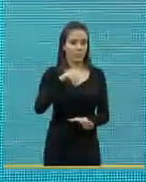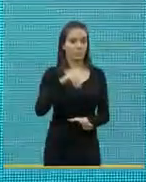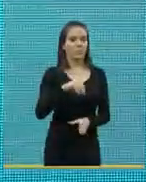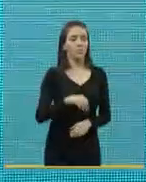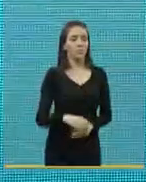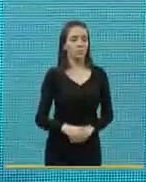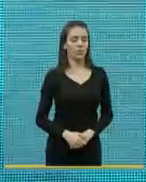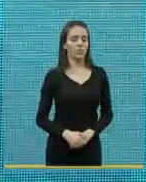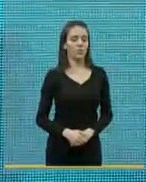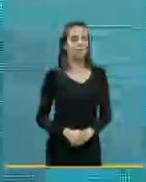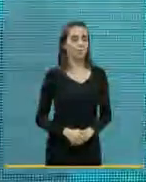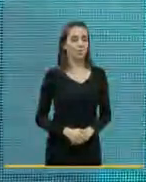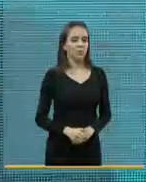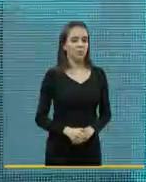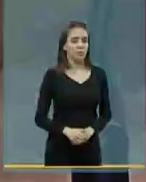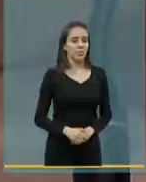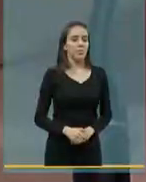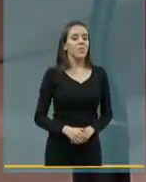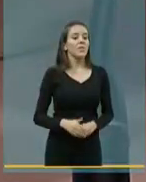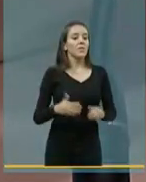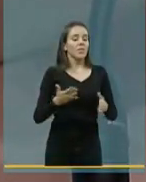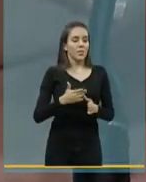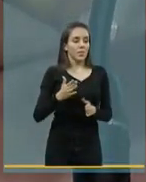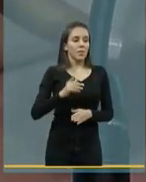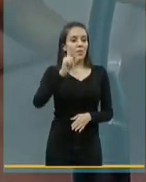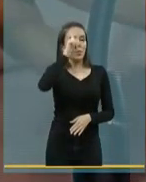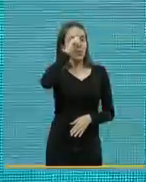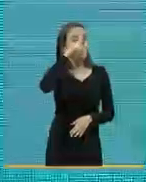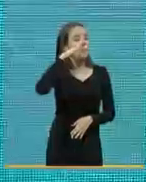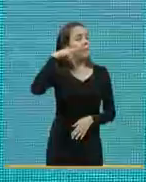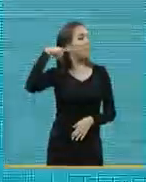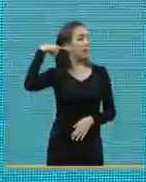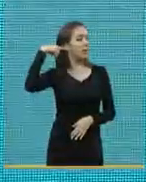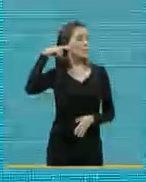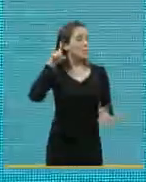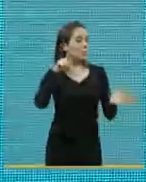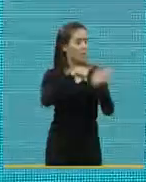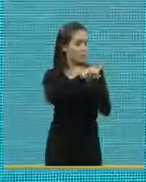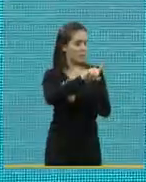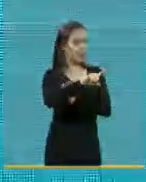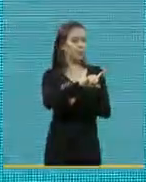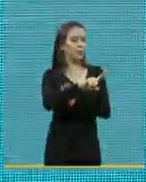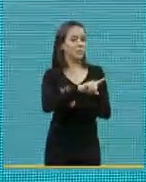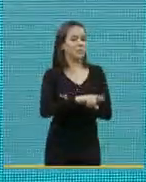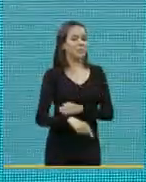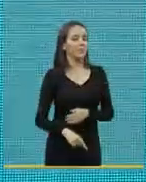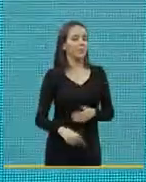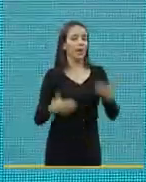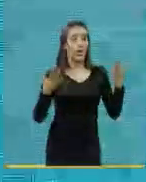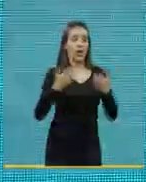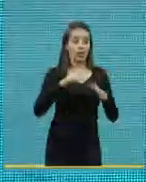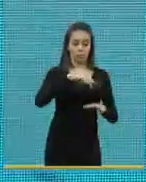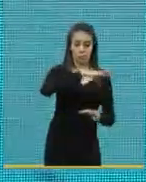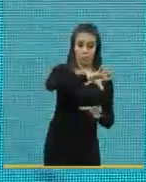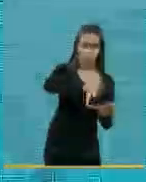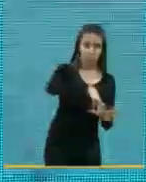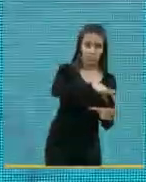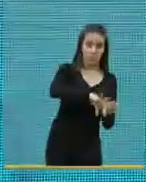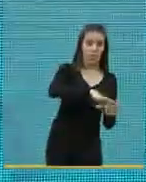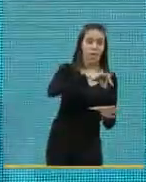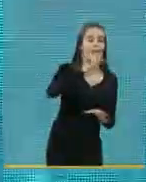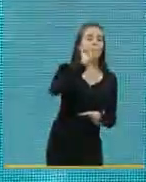o candidato henrique meirelles pergunta é agora o sorteio de quem